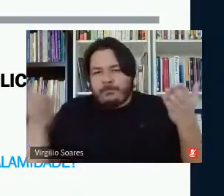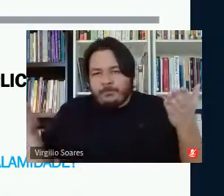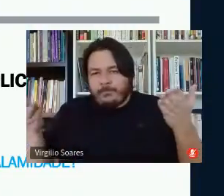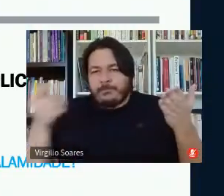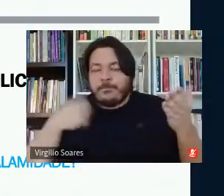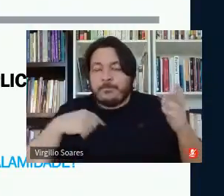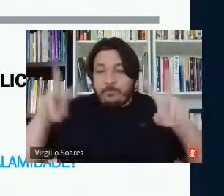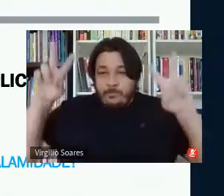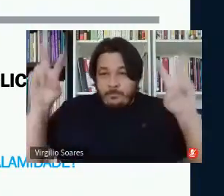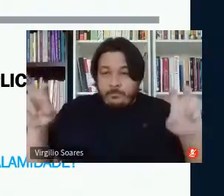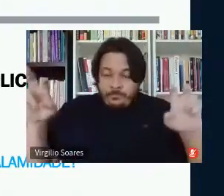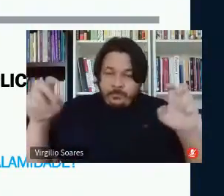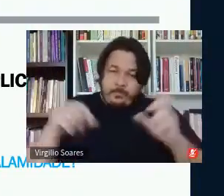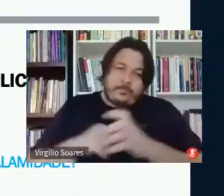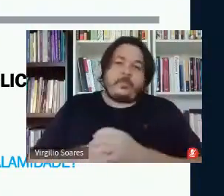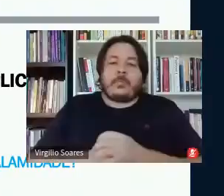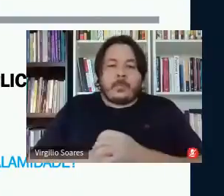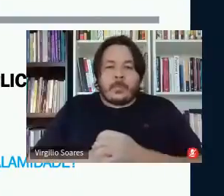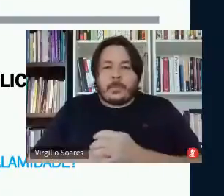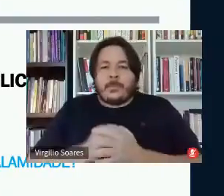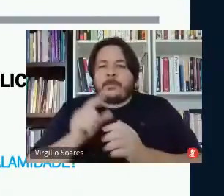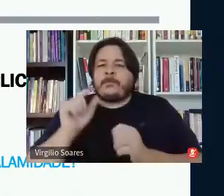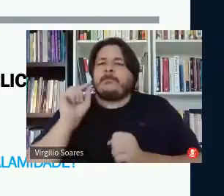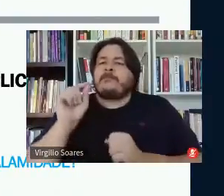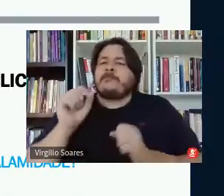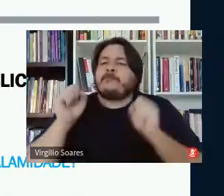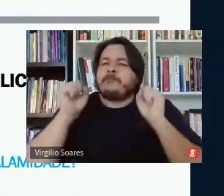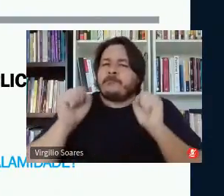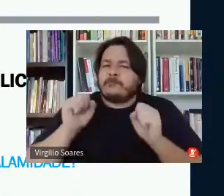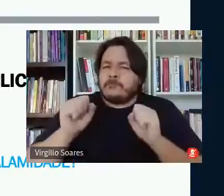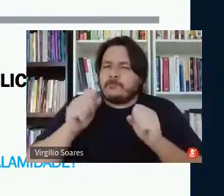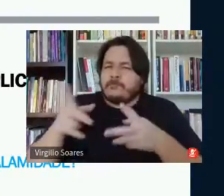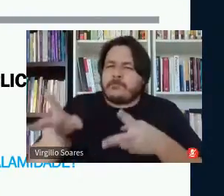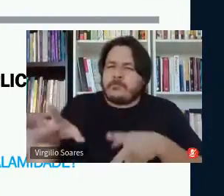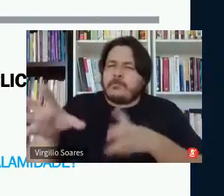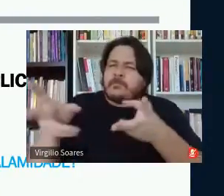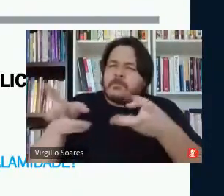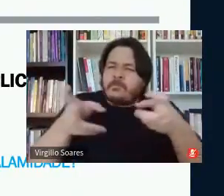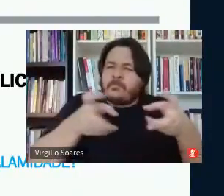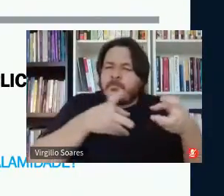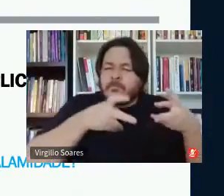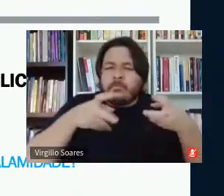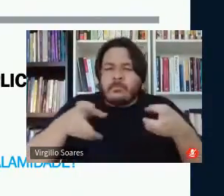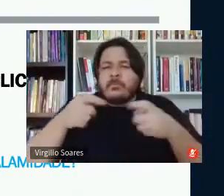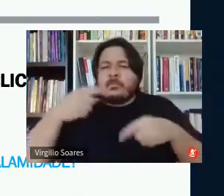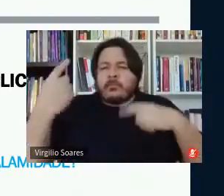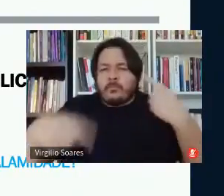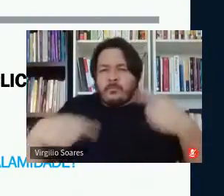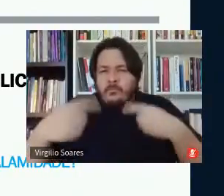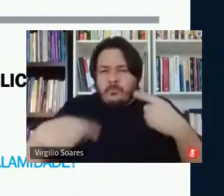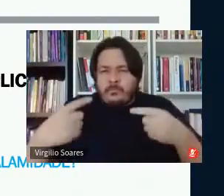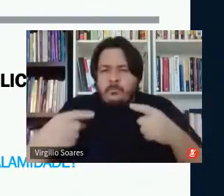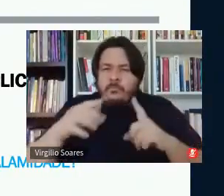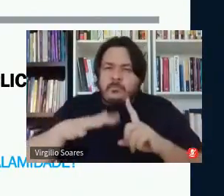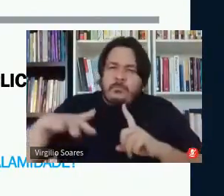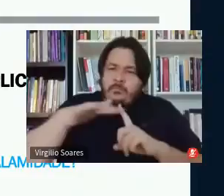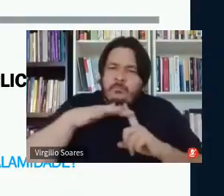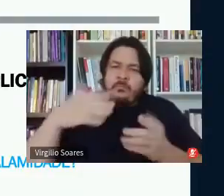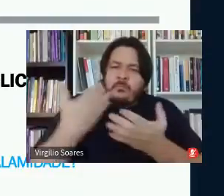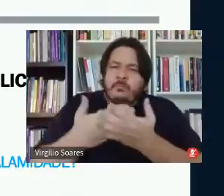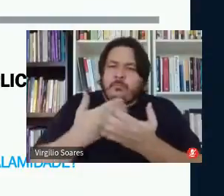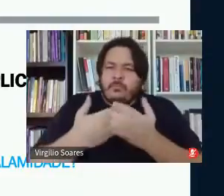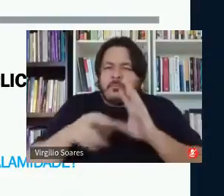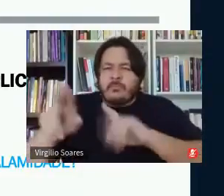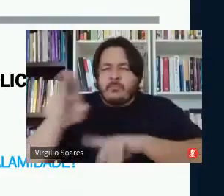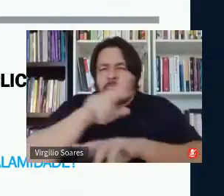proposta é o que pode ser aprendido de políticas sociais e educacionais aplicadas em diferentes contextos no enfrentamento